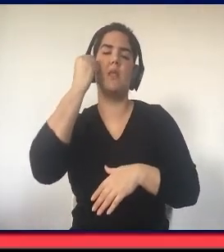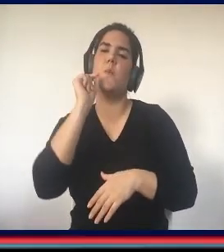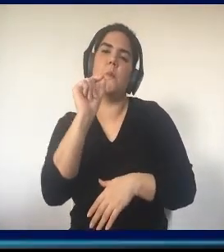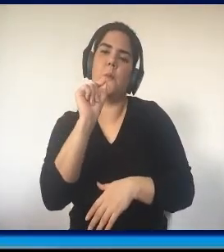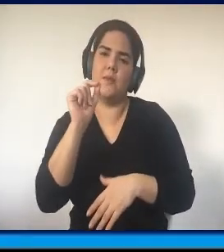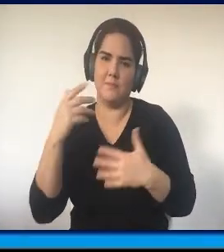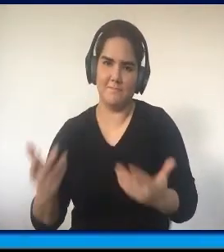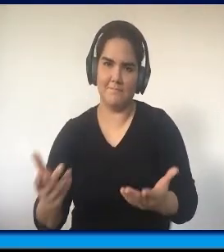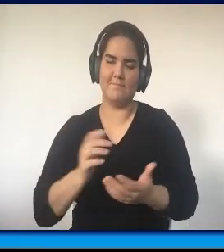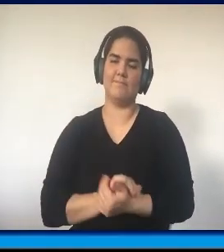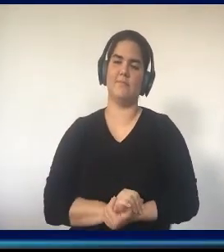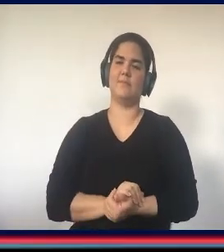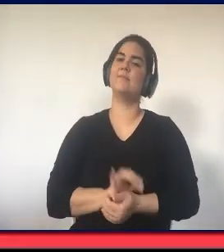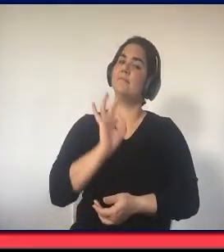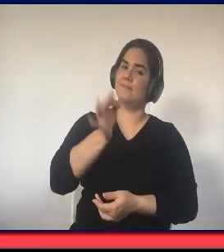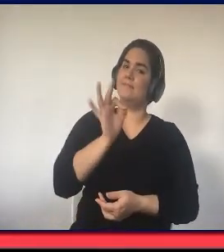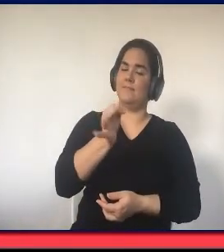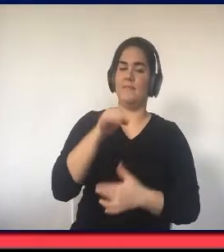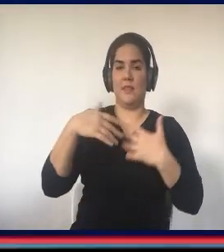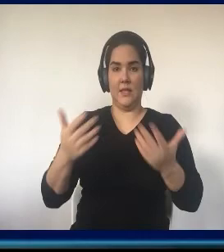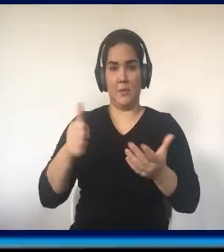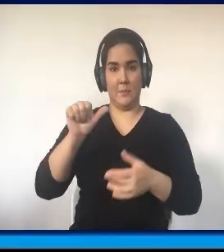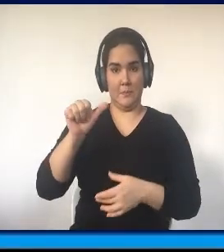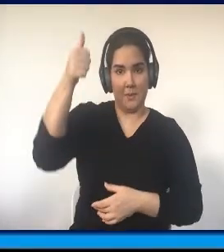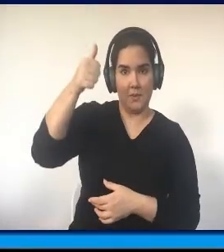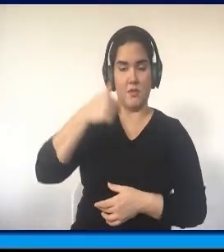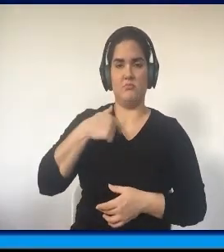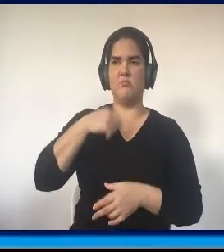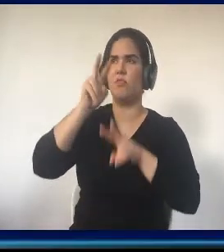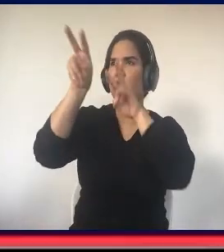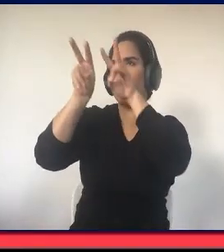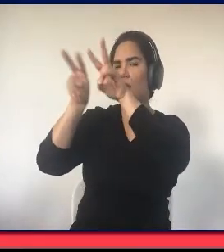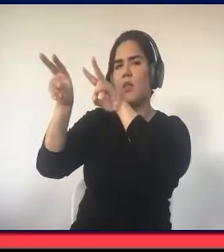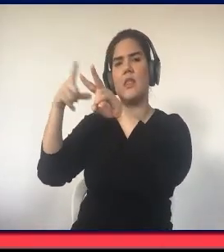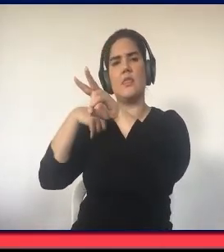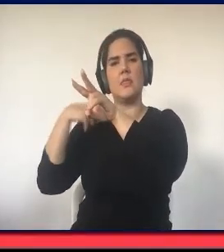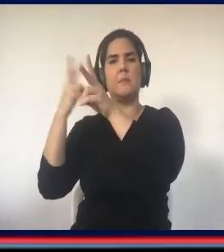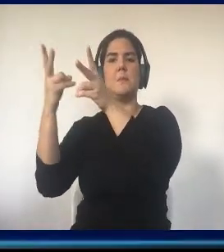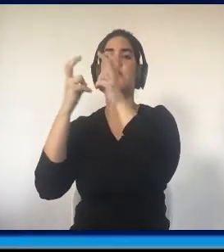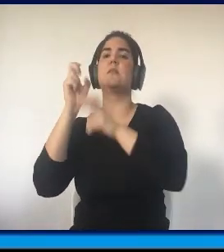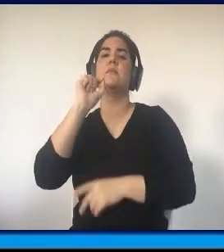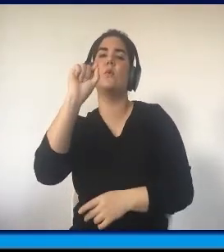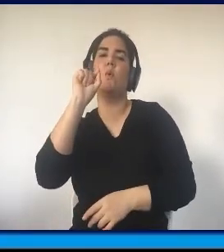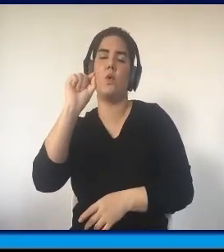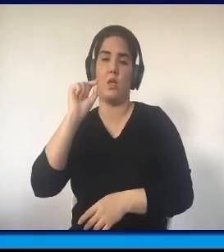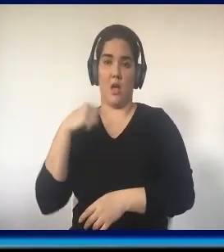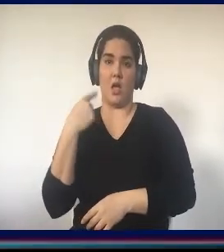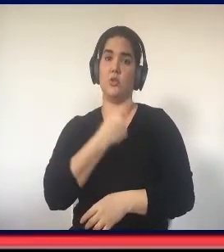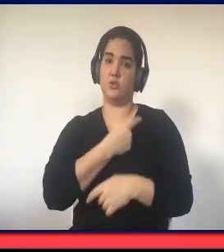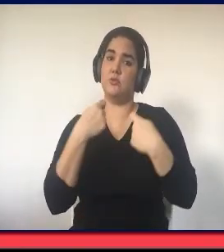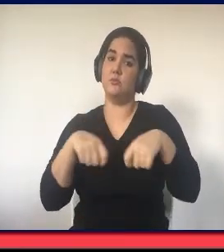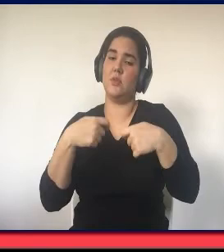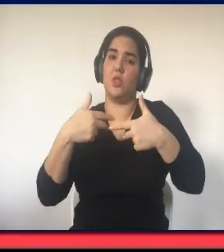Beleza. A primeira coisa que eu tenho visto é que a gente tem que inovar. E o que é